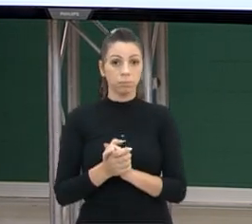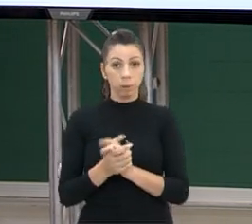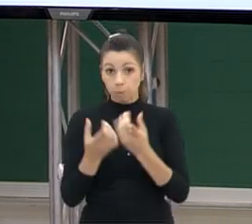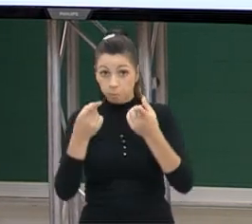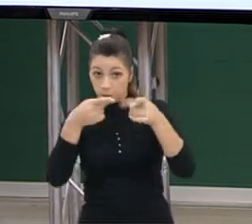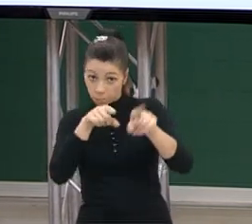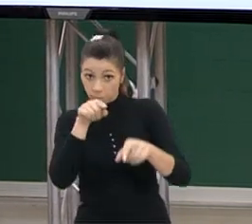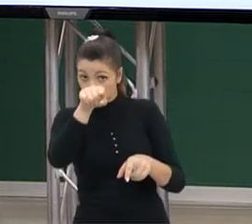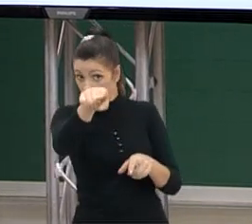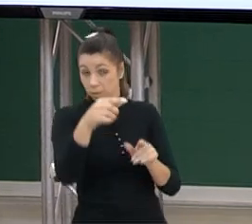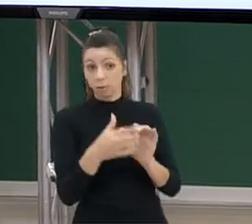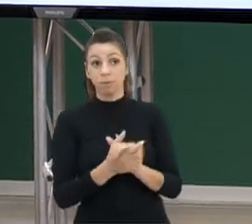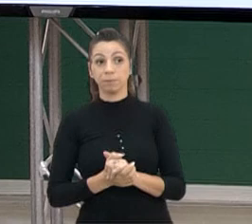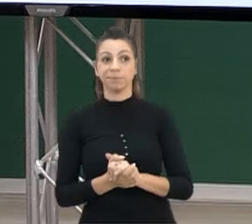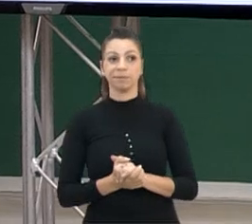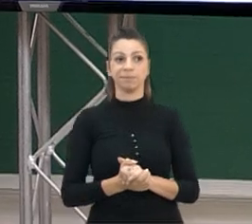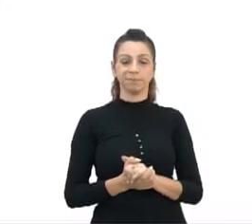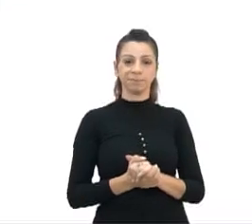vocês.